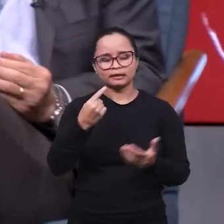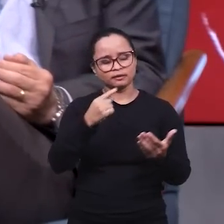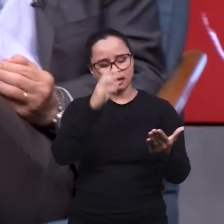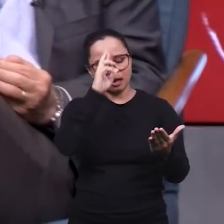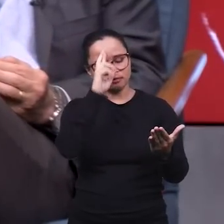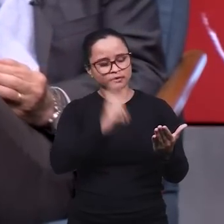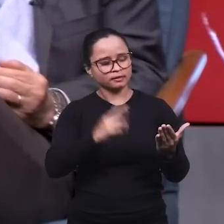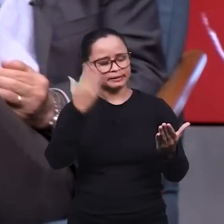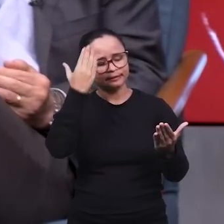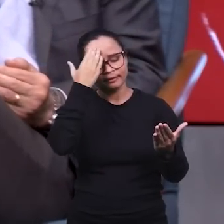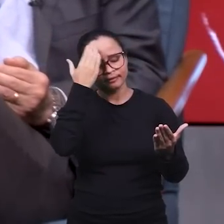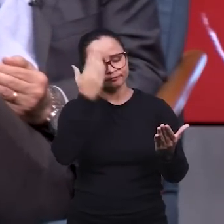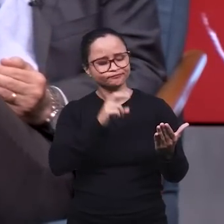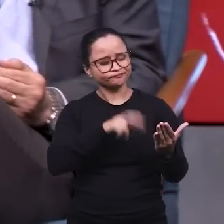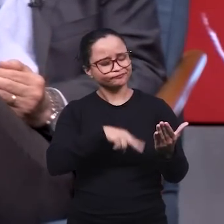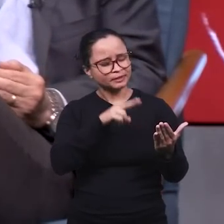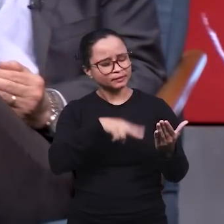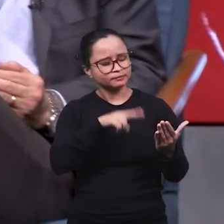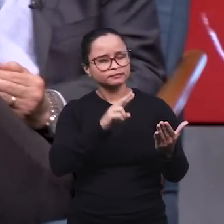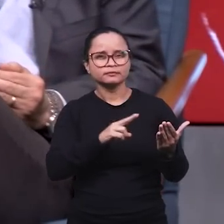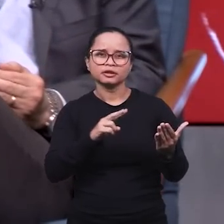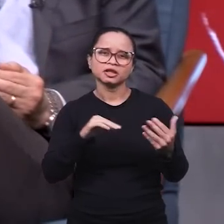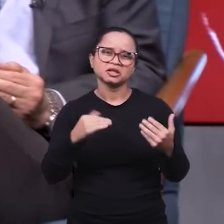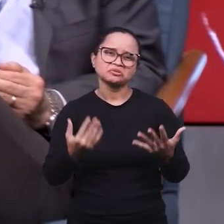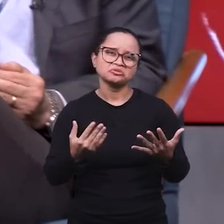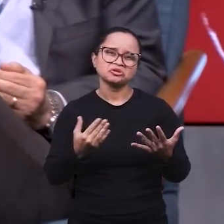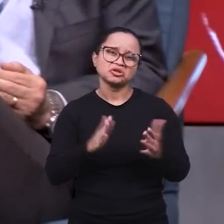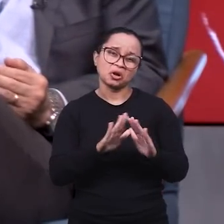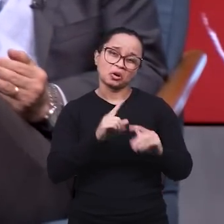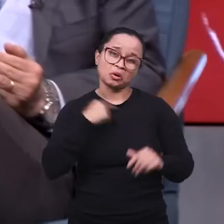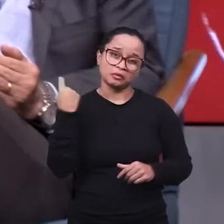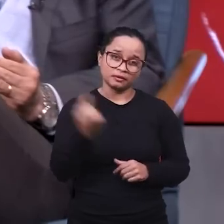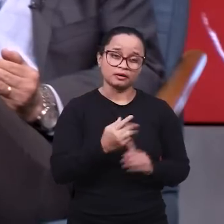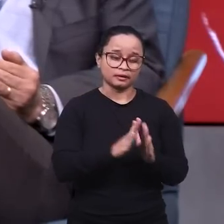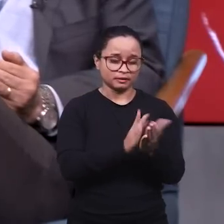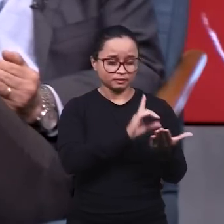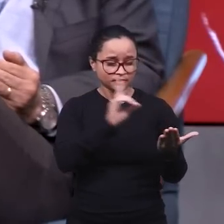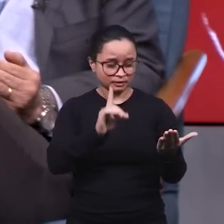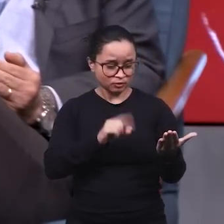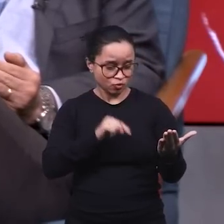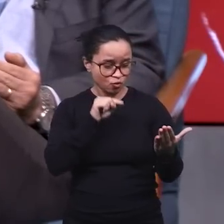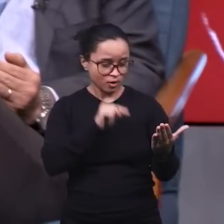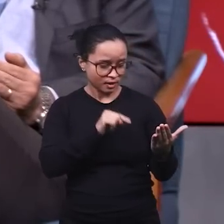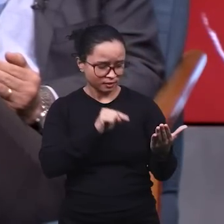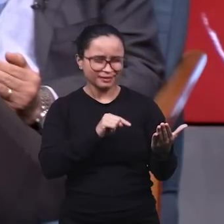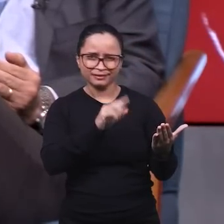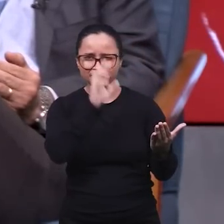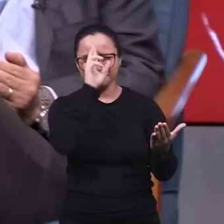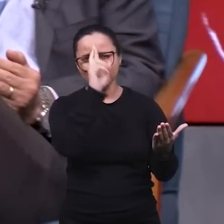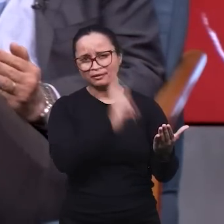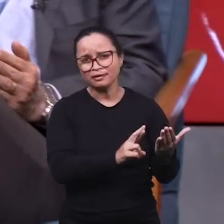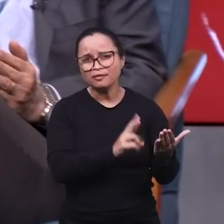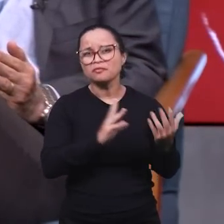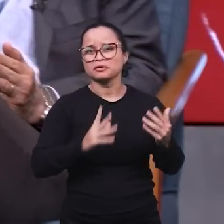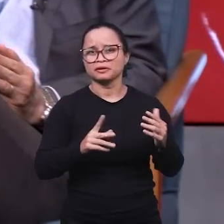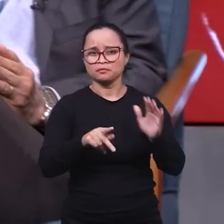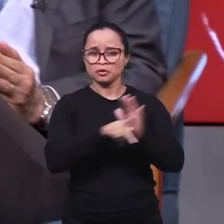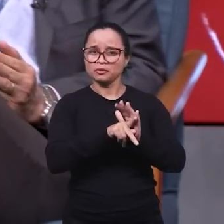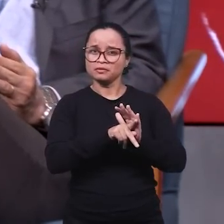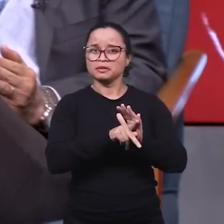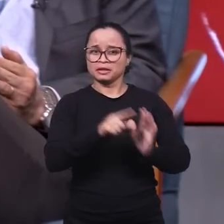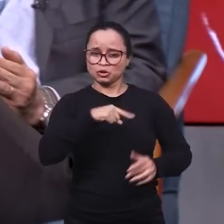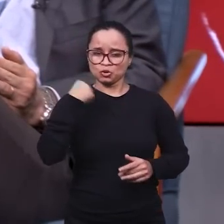nós estamos fazendo uma colocação da Bíblia na letra, aquilo que